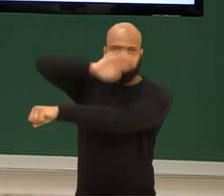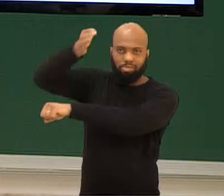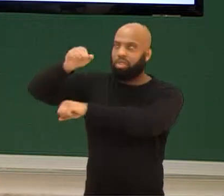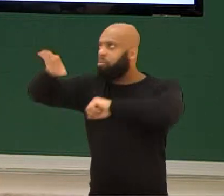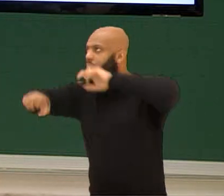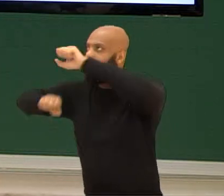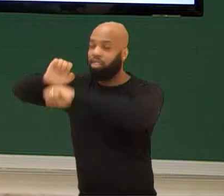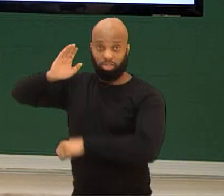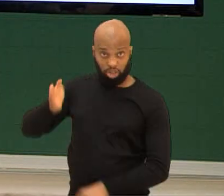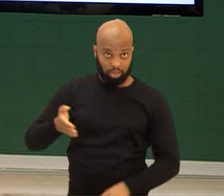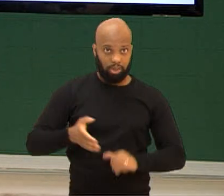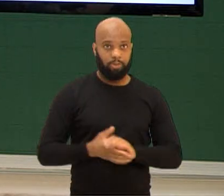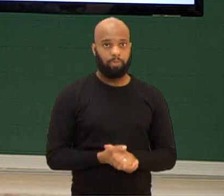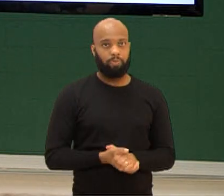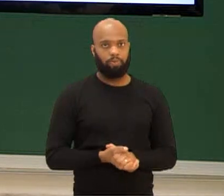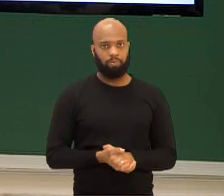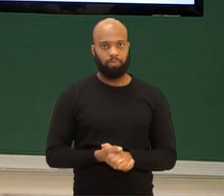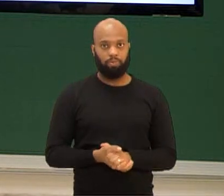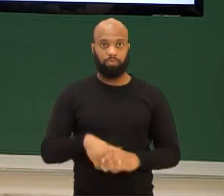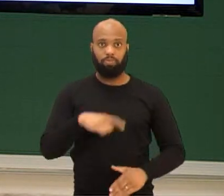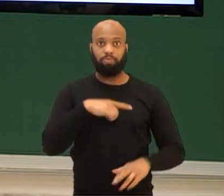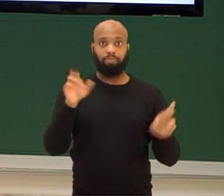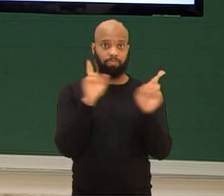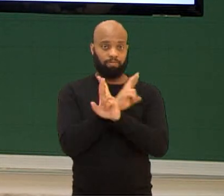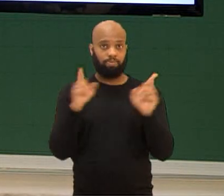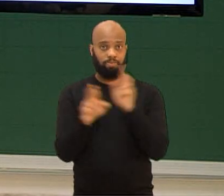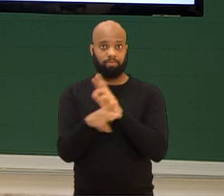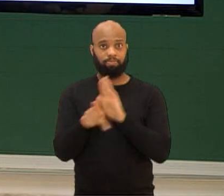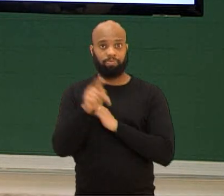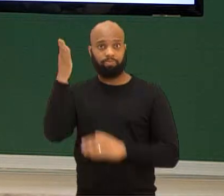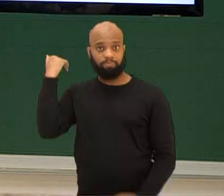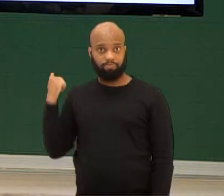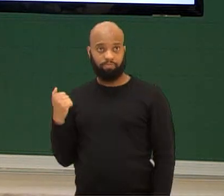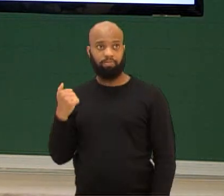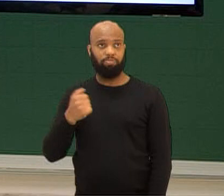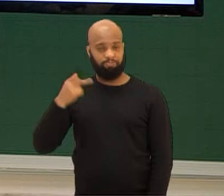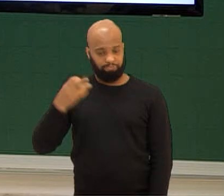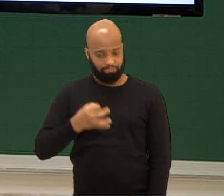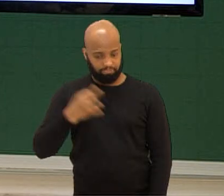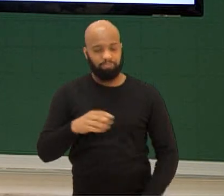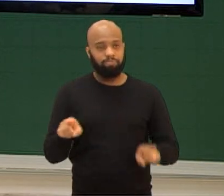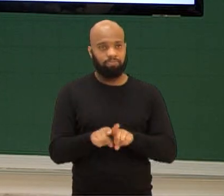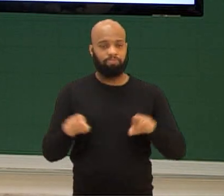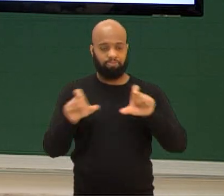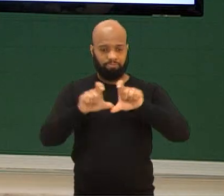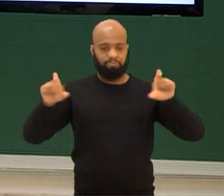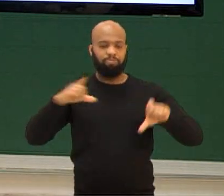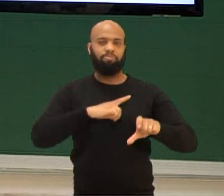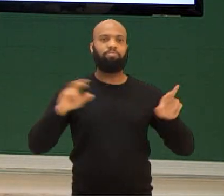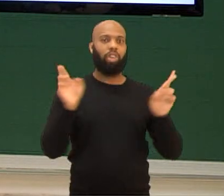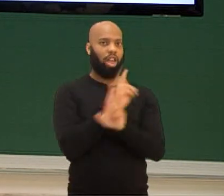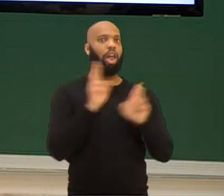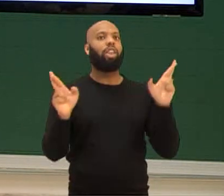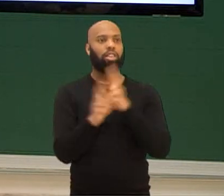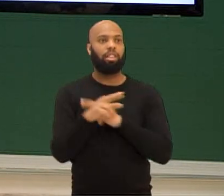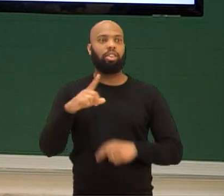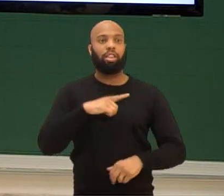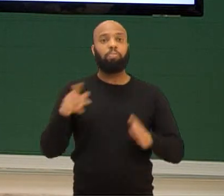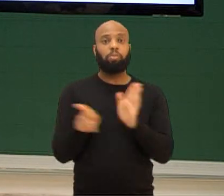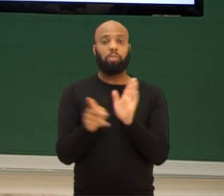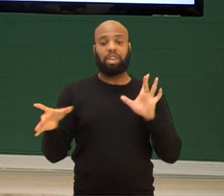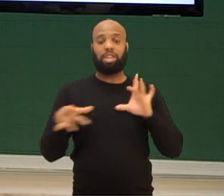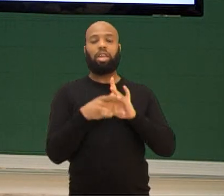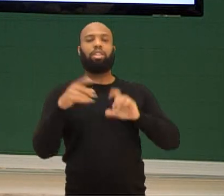que tem relação entre o pretérito perfeito e a expressão, né? Uma expressão